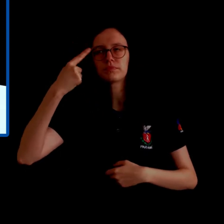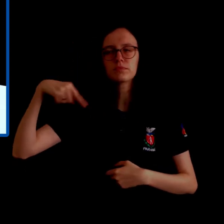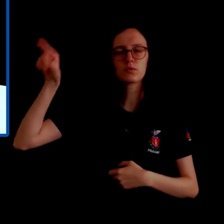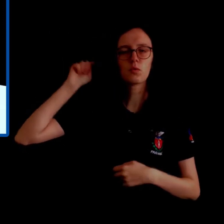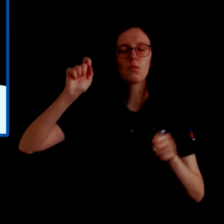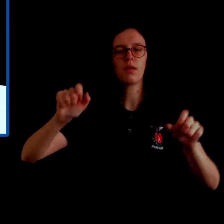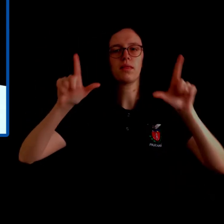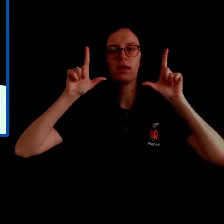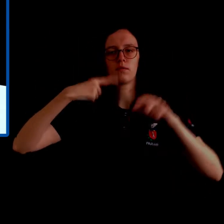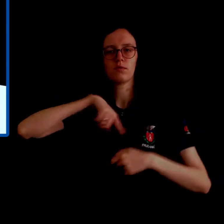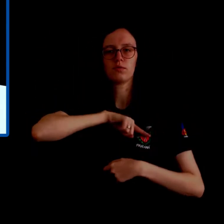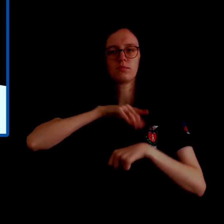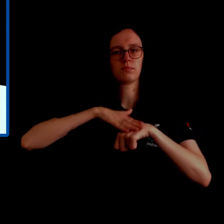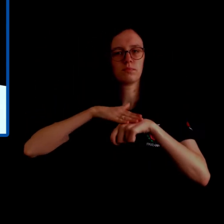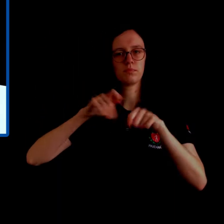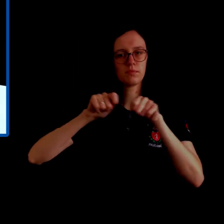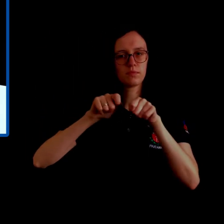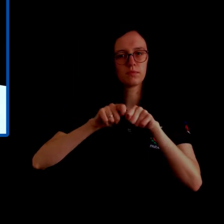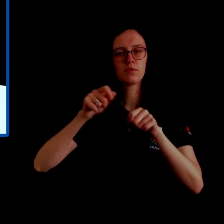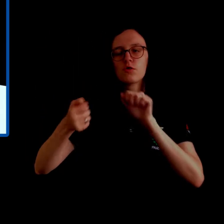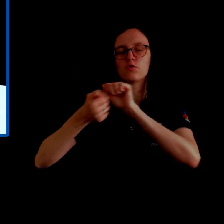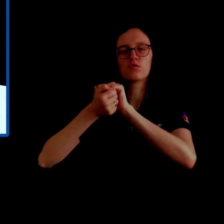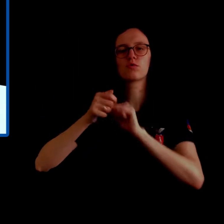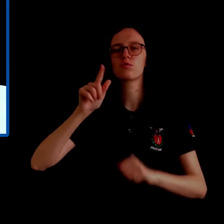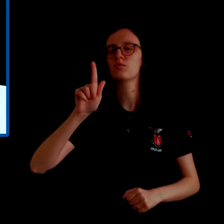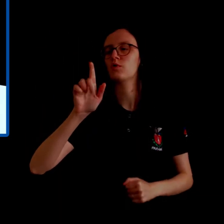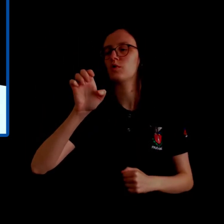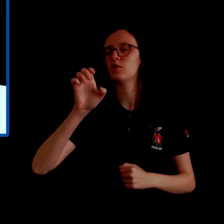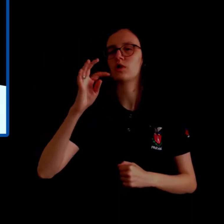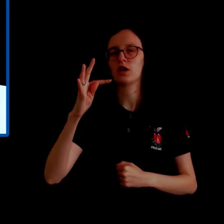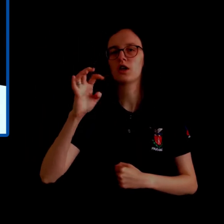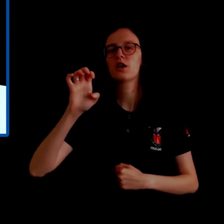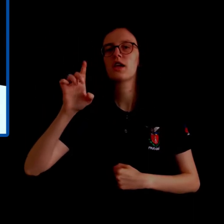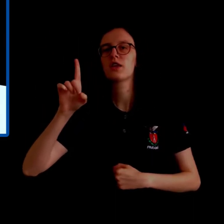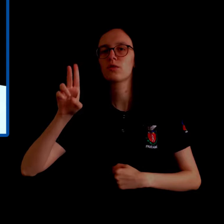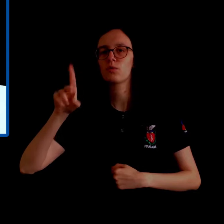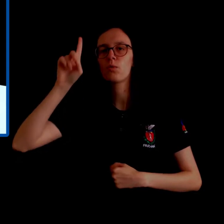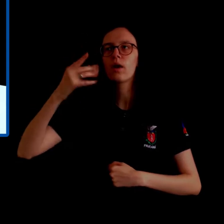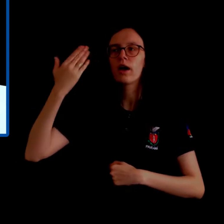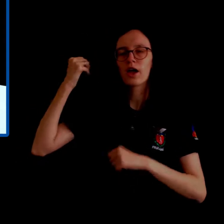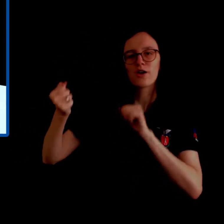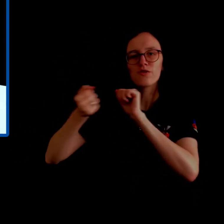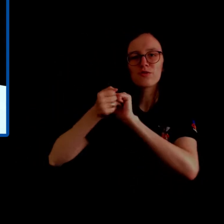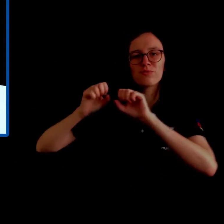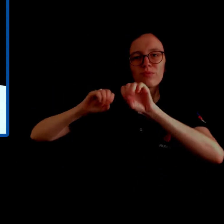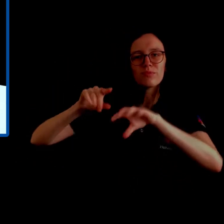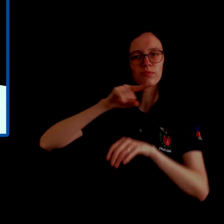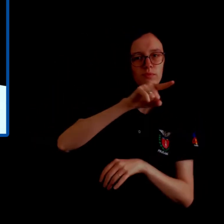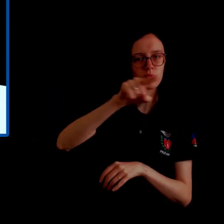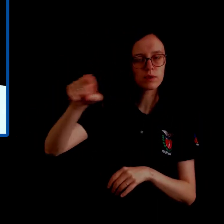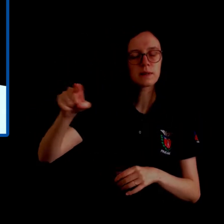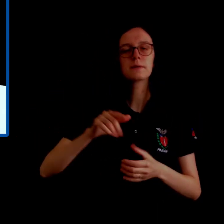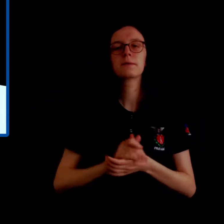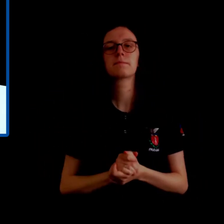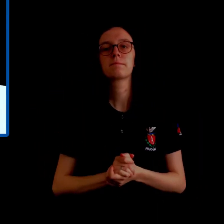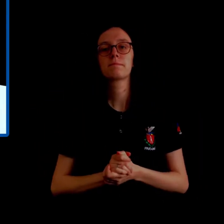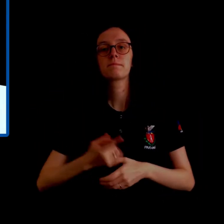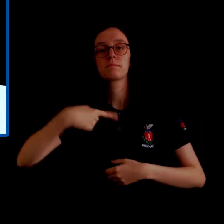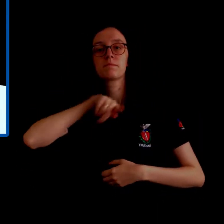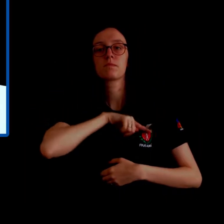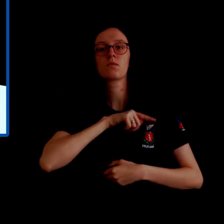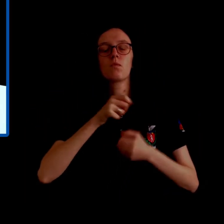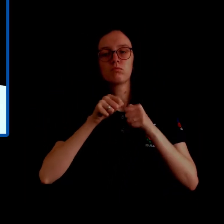live que nós fizemos junto com o GetEdu. Eles estavam nessa formação inicial com vocês. E aí nós lançamos